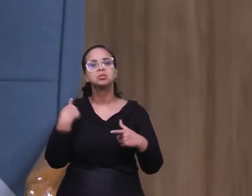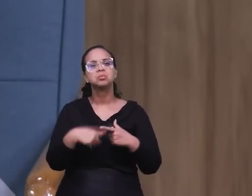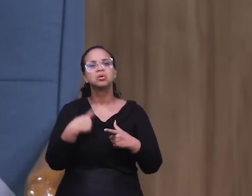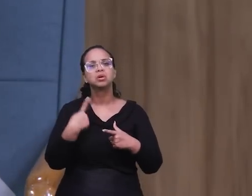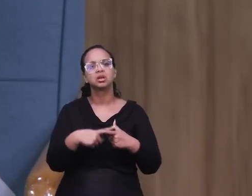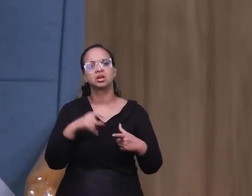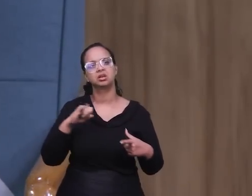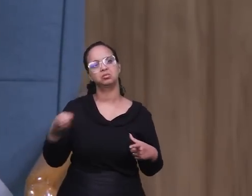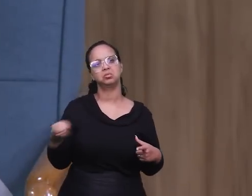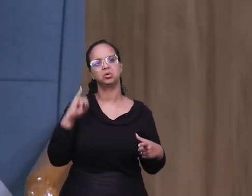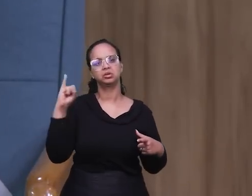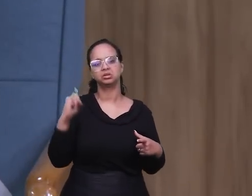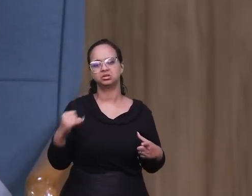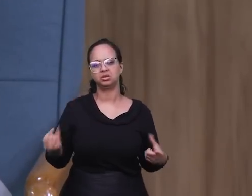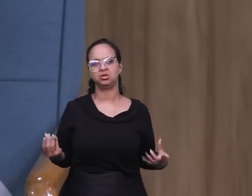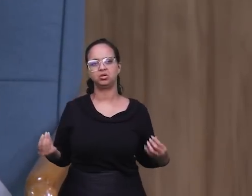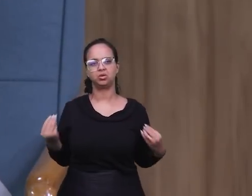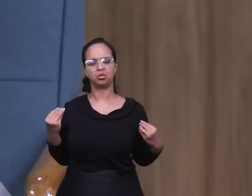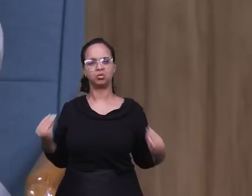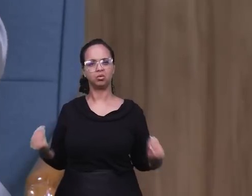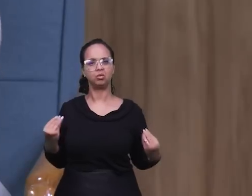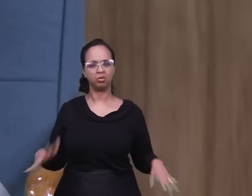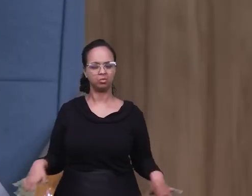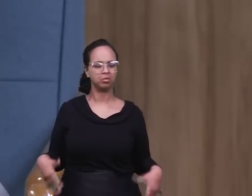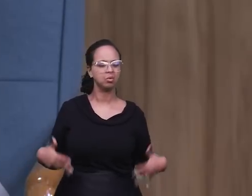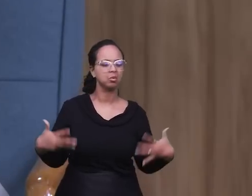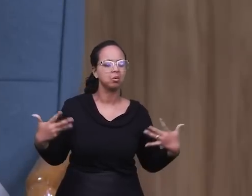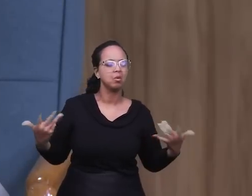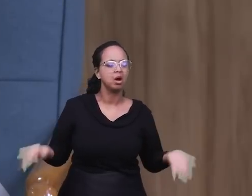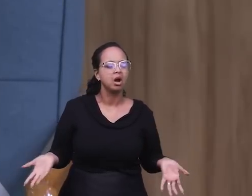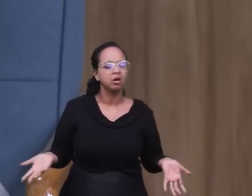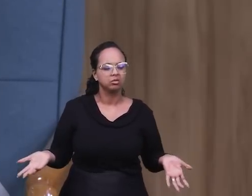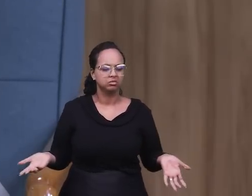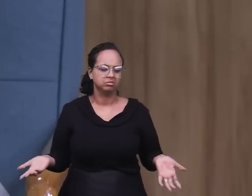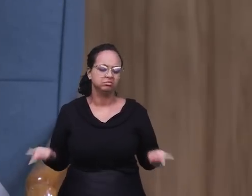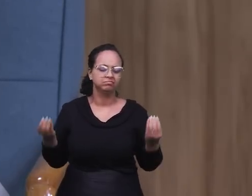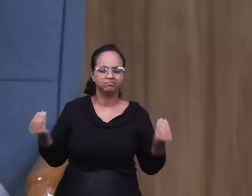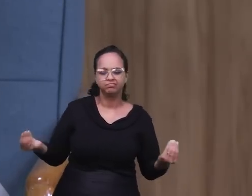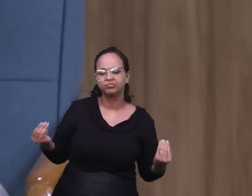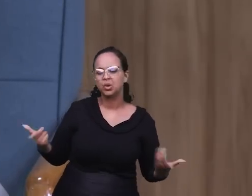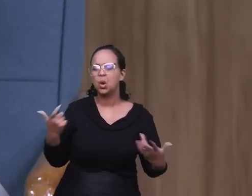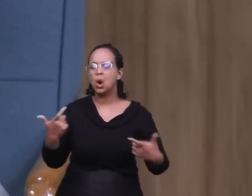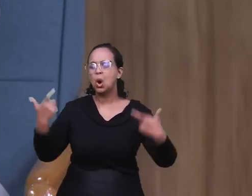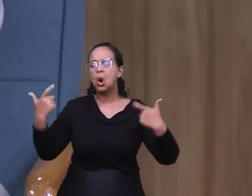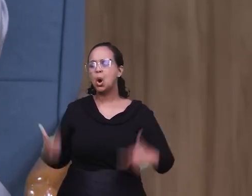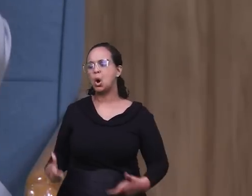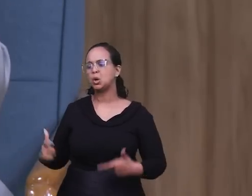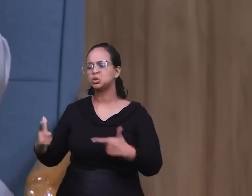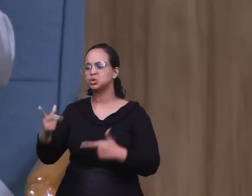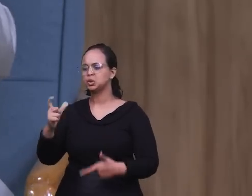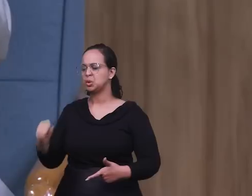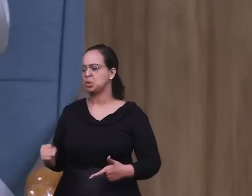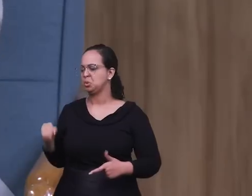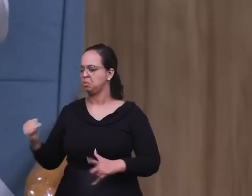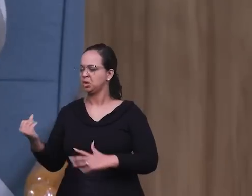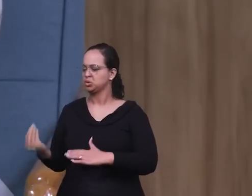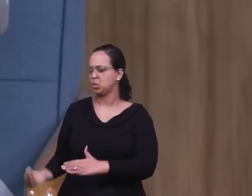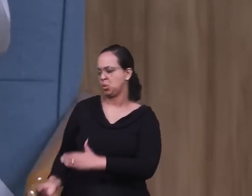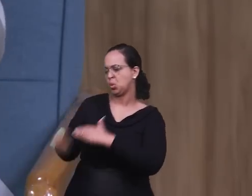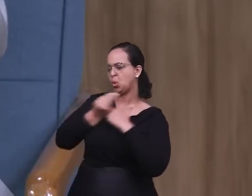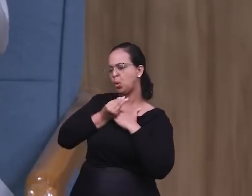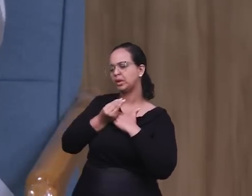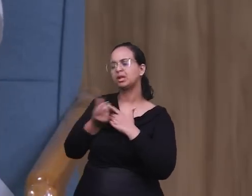é saber onde eu vou estar, em qual aprisco em que eu vou estar, onde o pastor desse aprisco